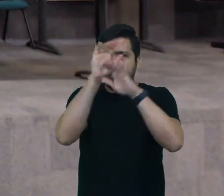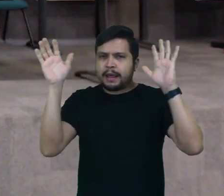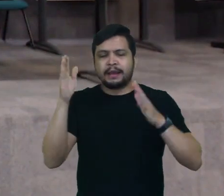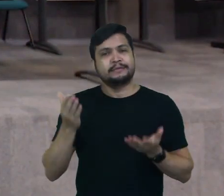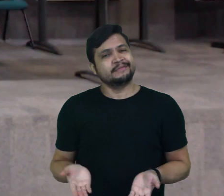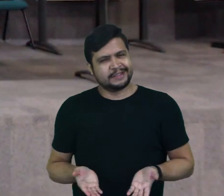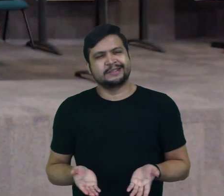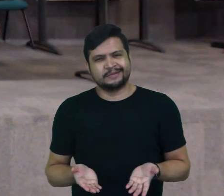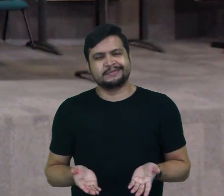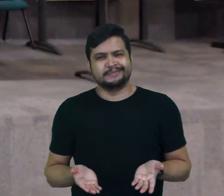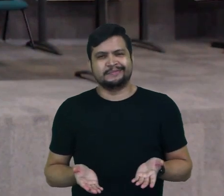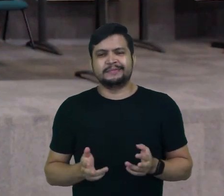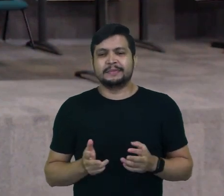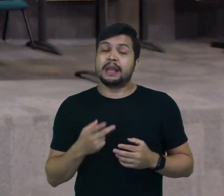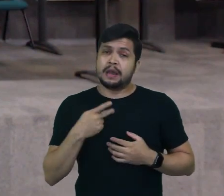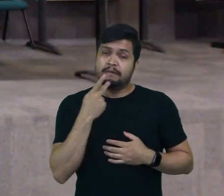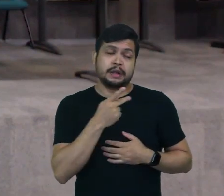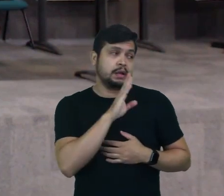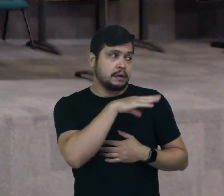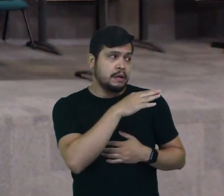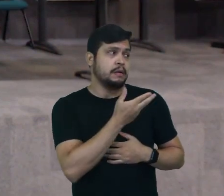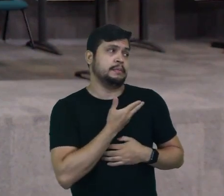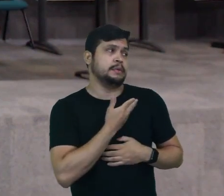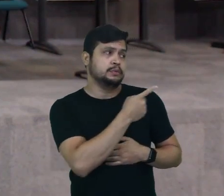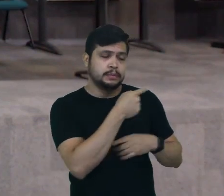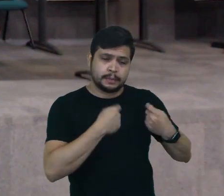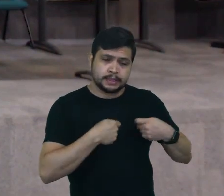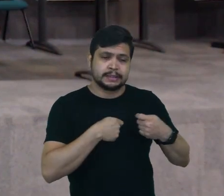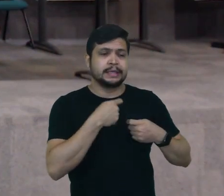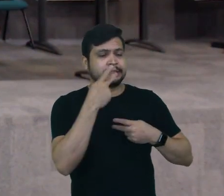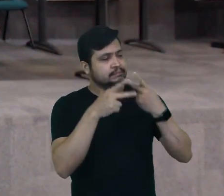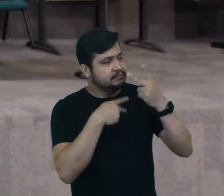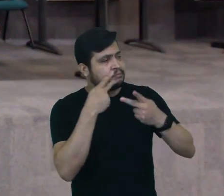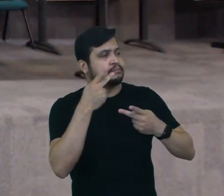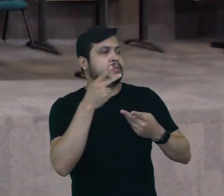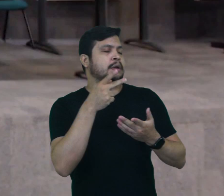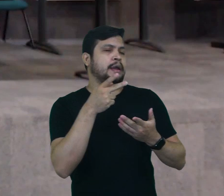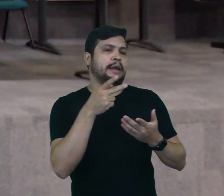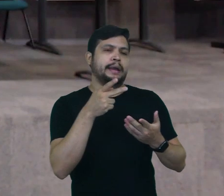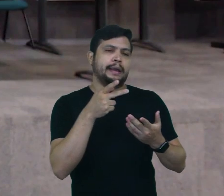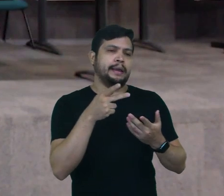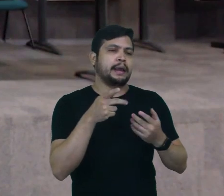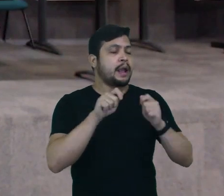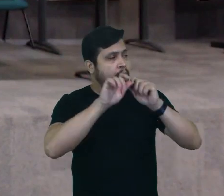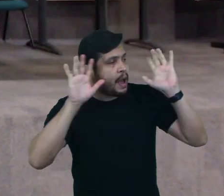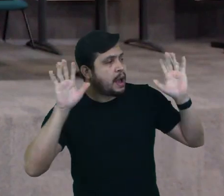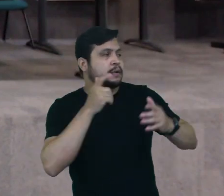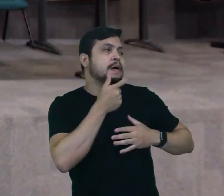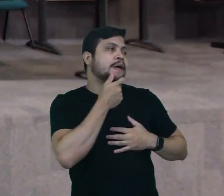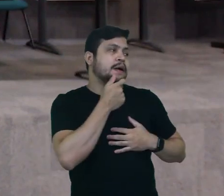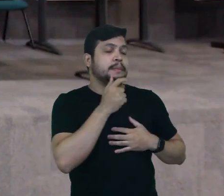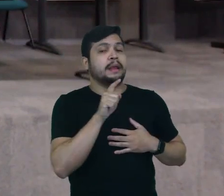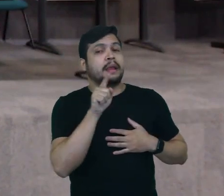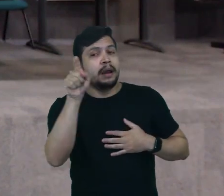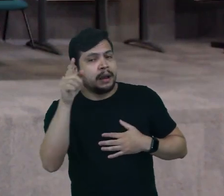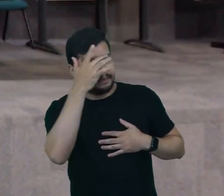que escrever de uma maneira que fique mais fácil para eles entenderem, né? Porque se você falar no muito cearês, botar muito termo